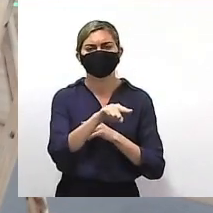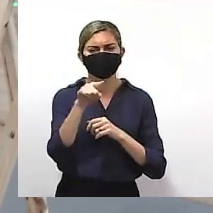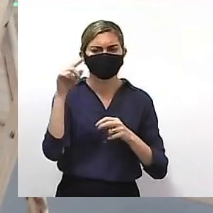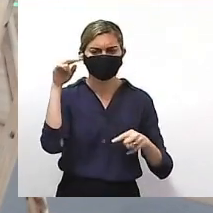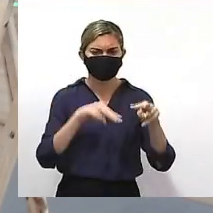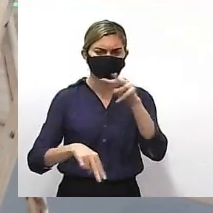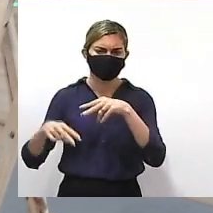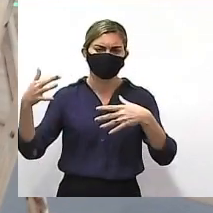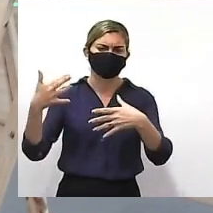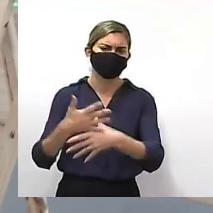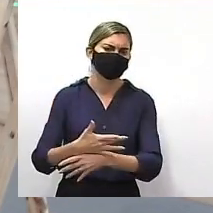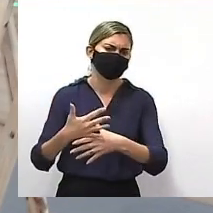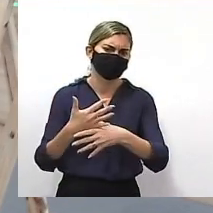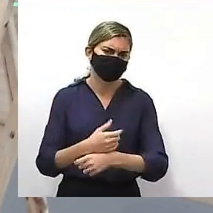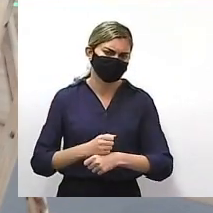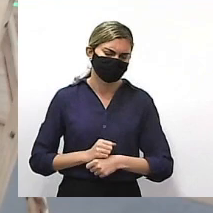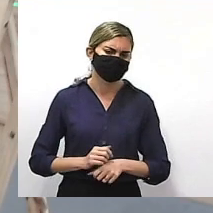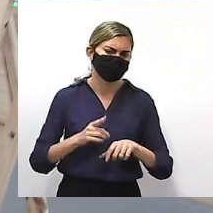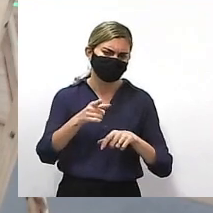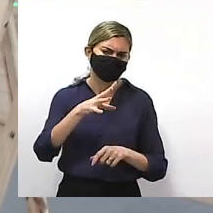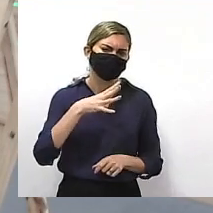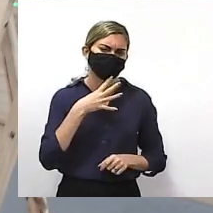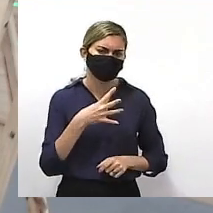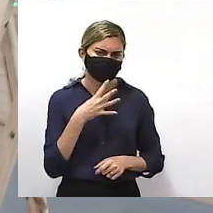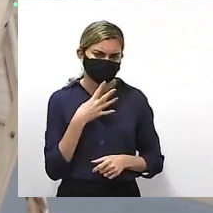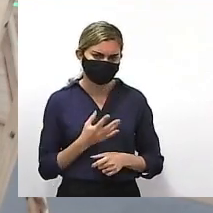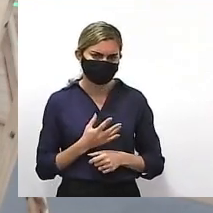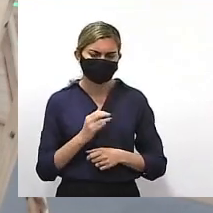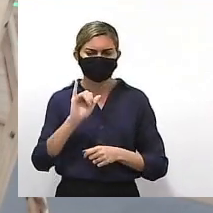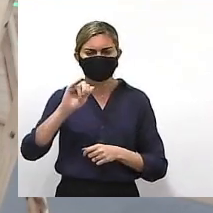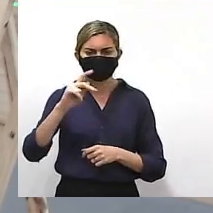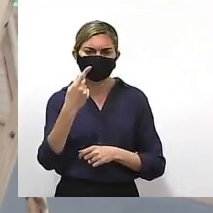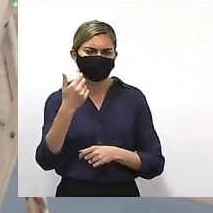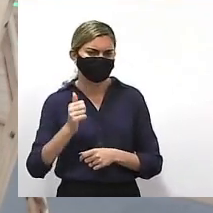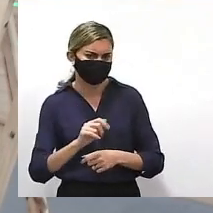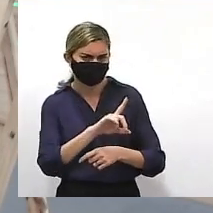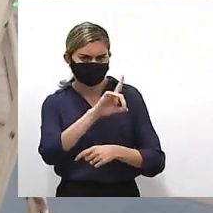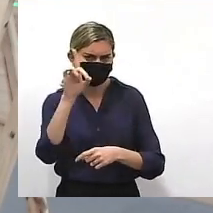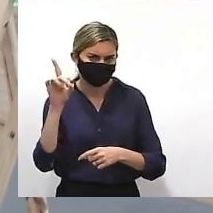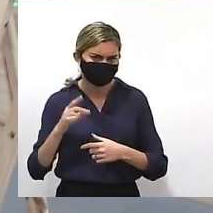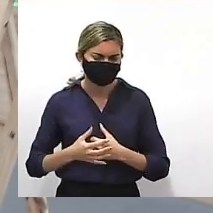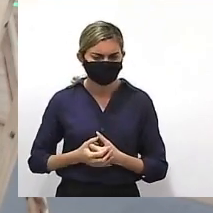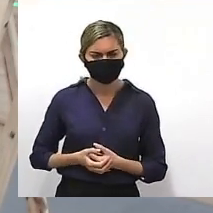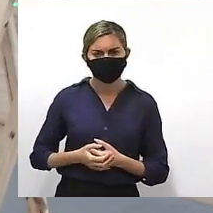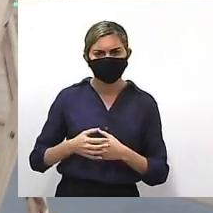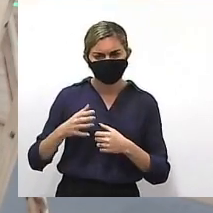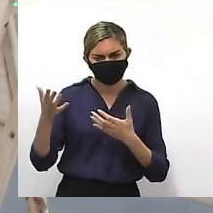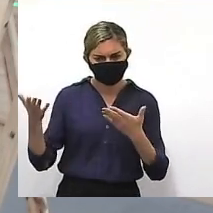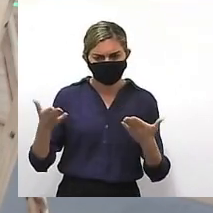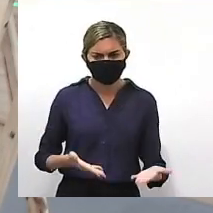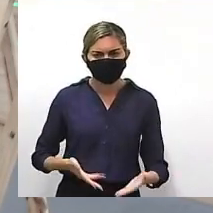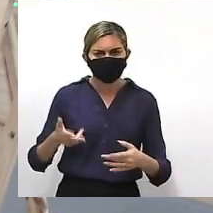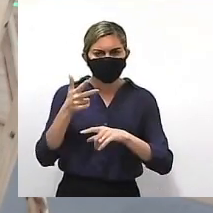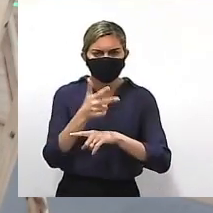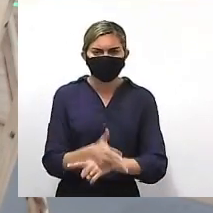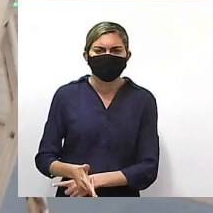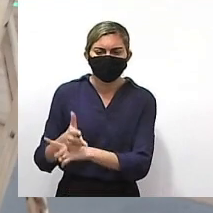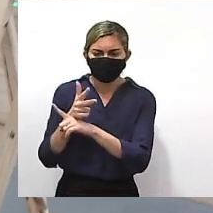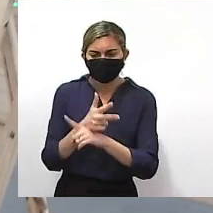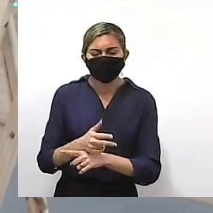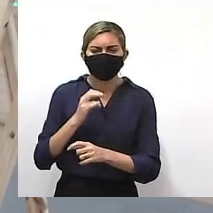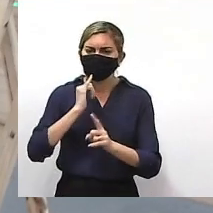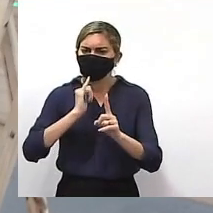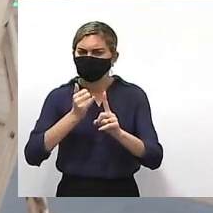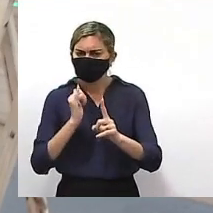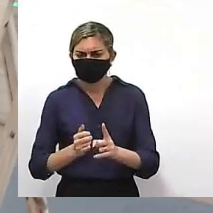a cidade? Você já conhecia a Ilha de Deus? Nesse momento eu vou chamar um vídeo